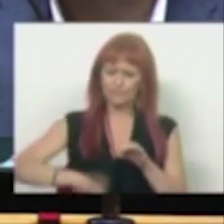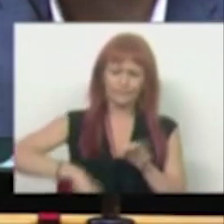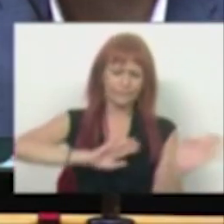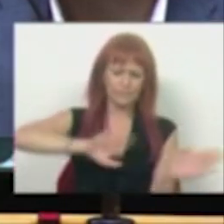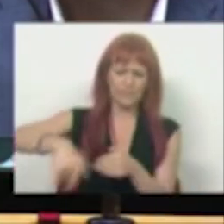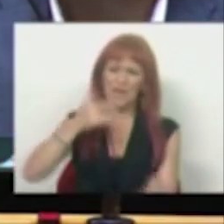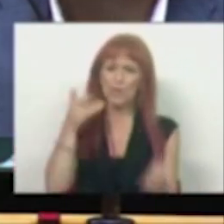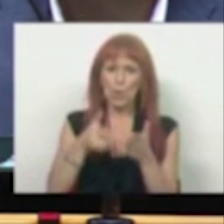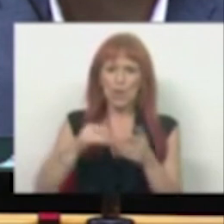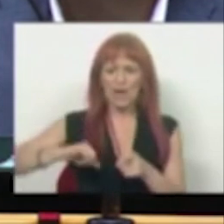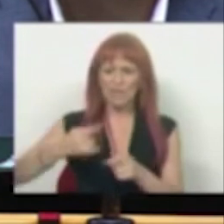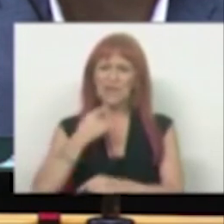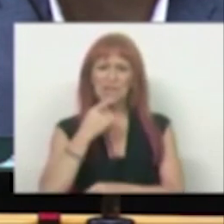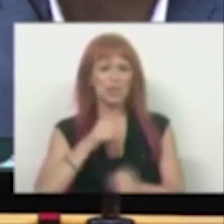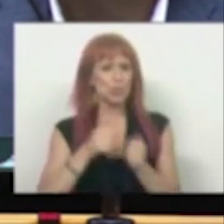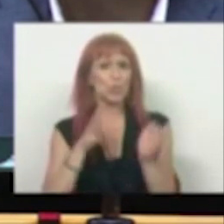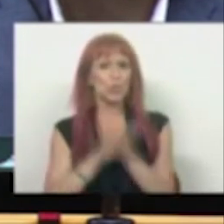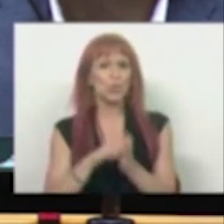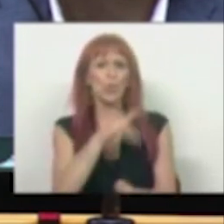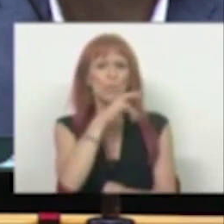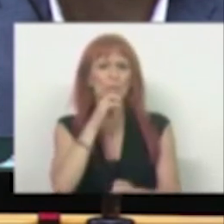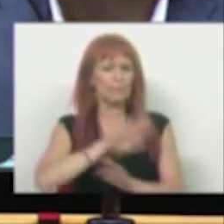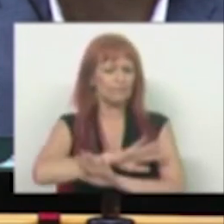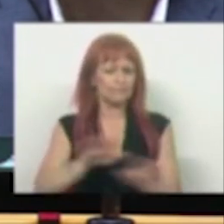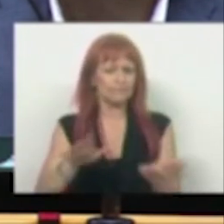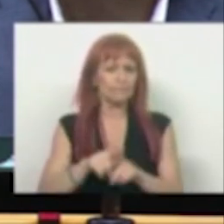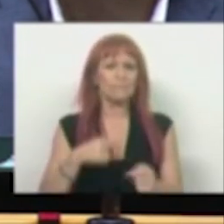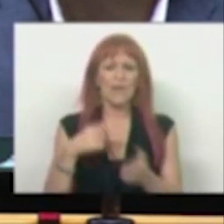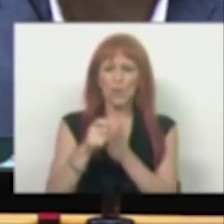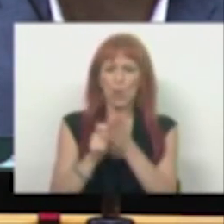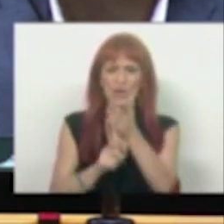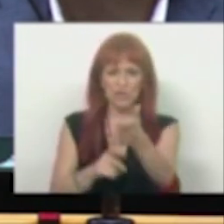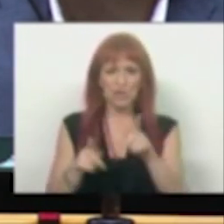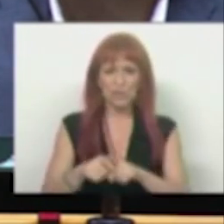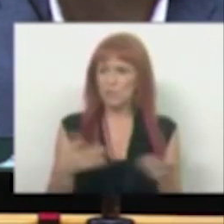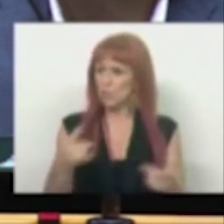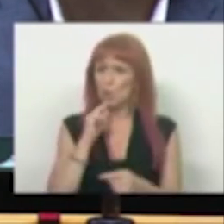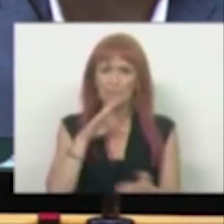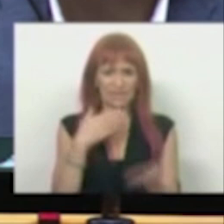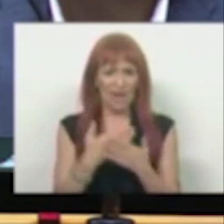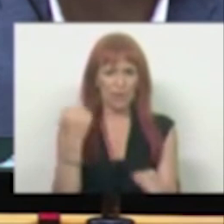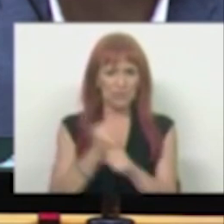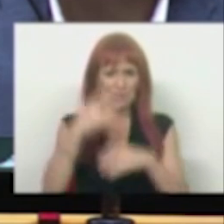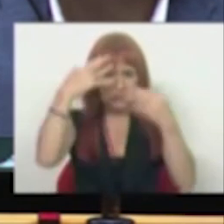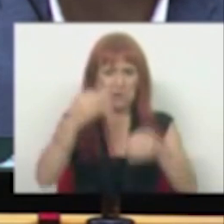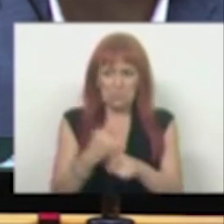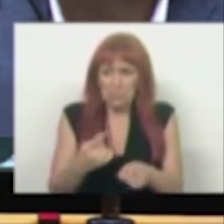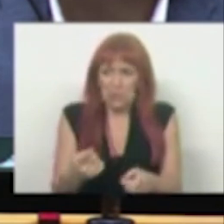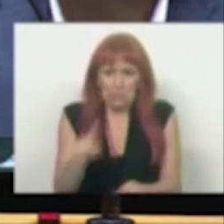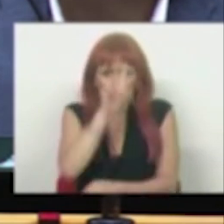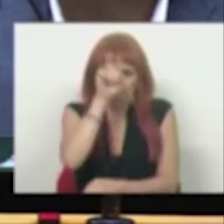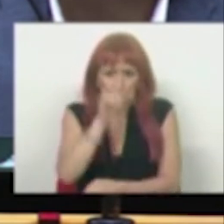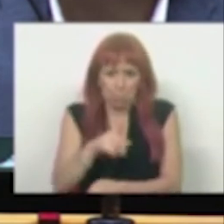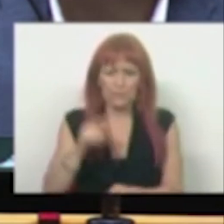livro verde e desdizer tudo o que prometeu. Na agenda, que ainda se chama do trabalho digno, não sabemos porquê,